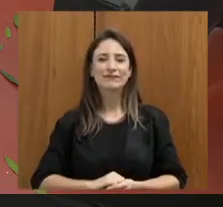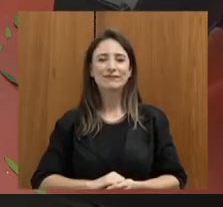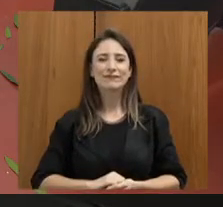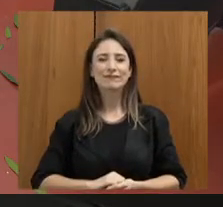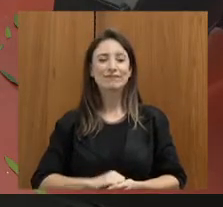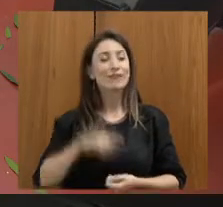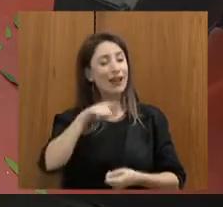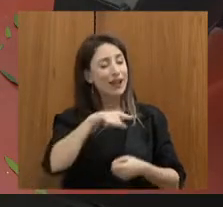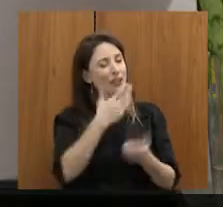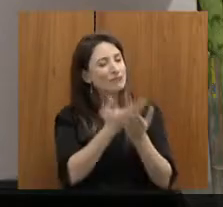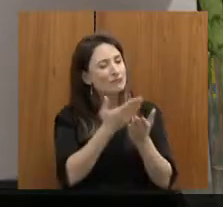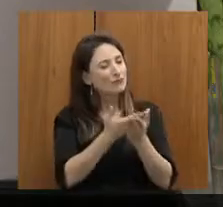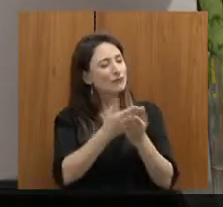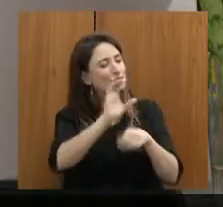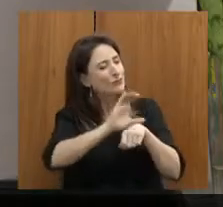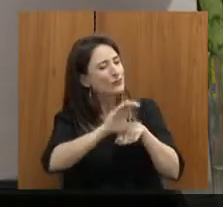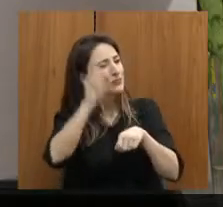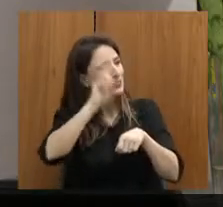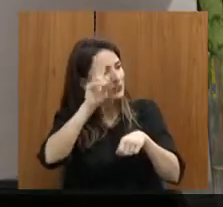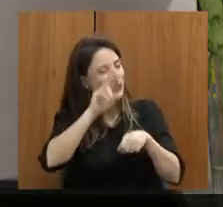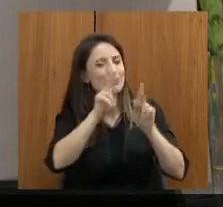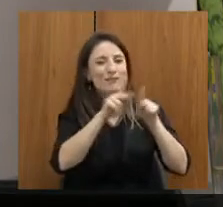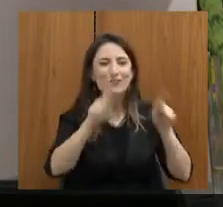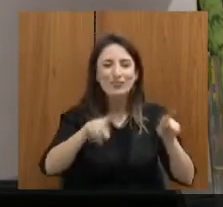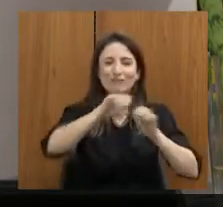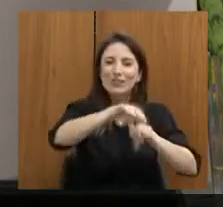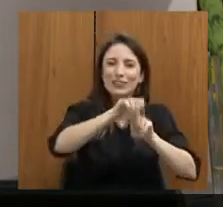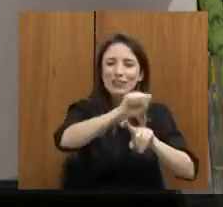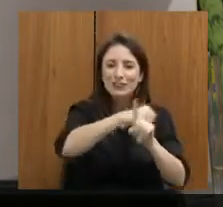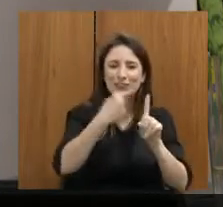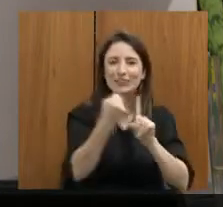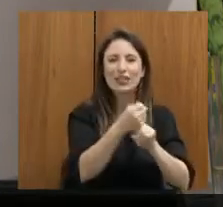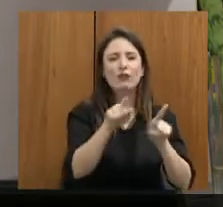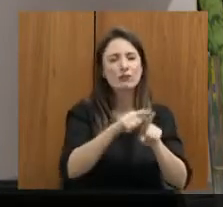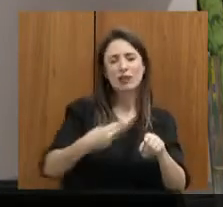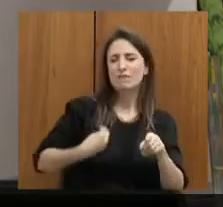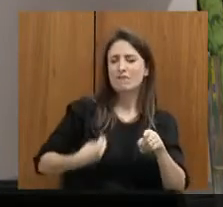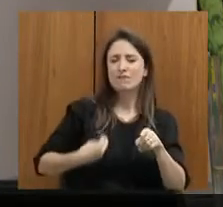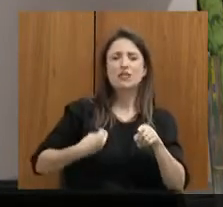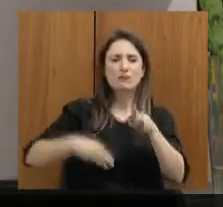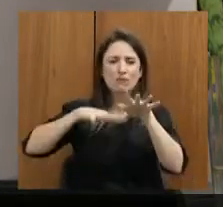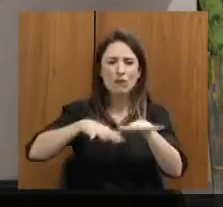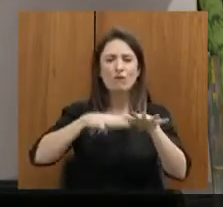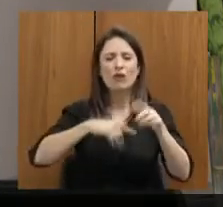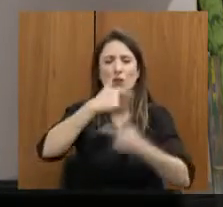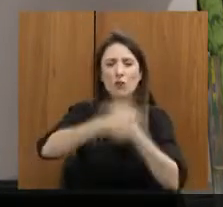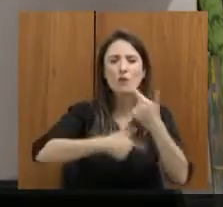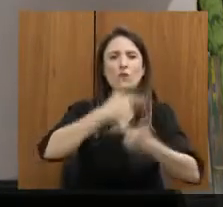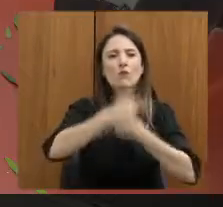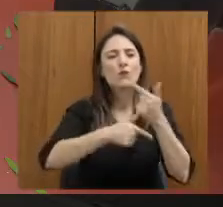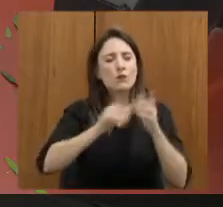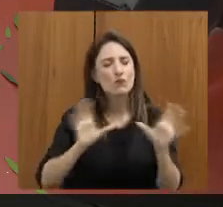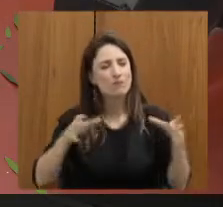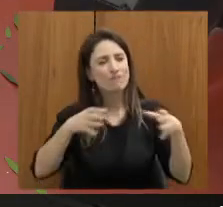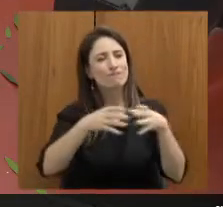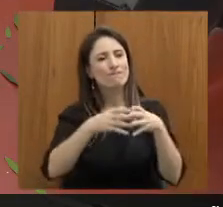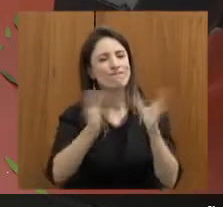graduando em história a professora Educadora social e ativista do movimento social negro